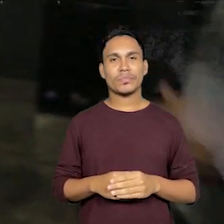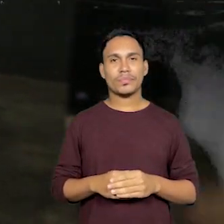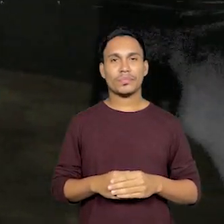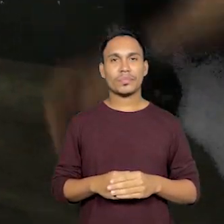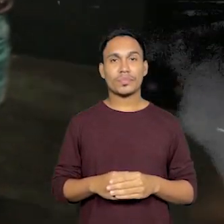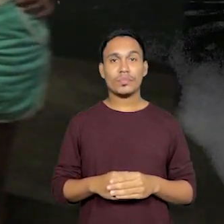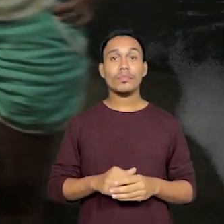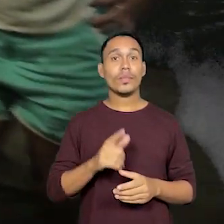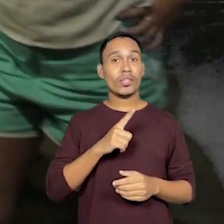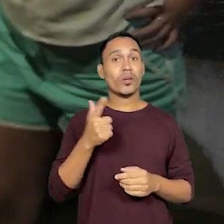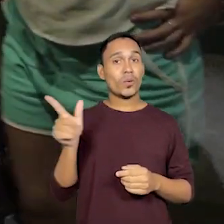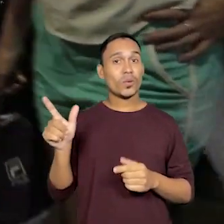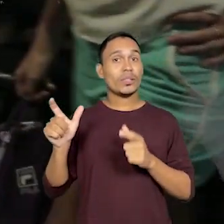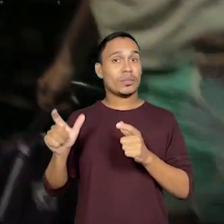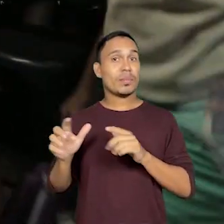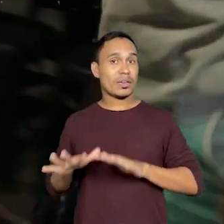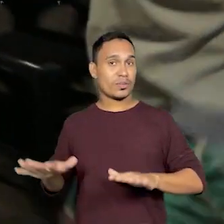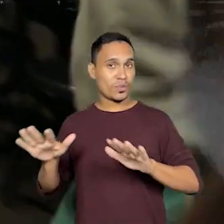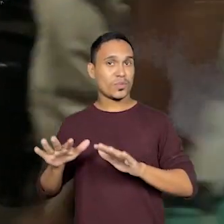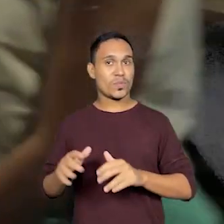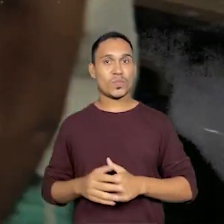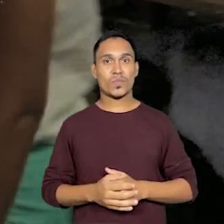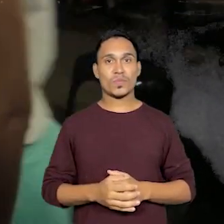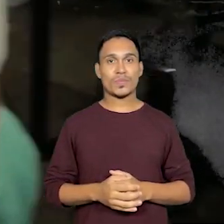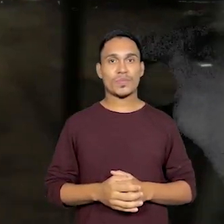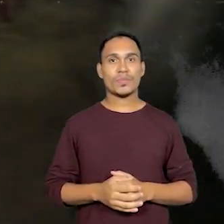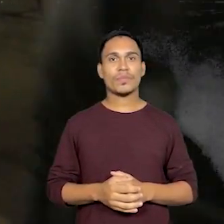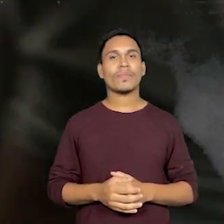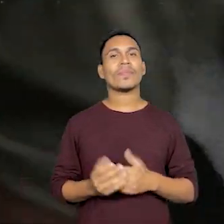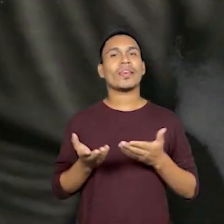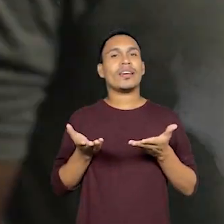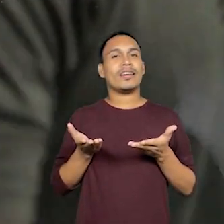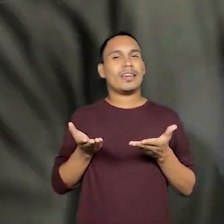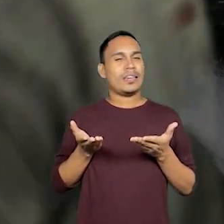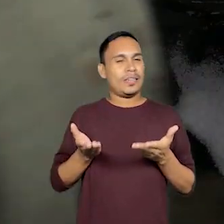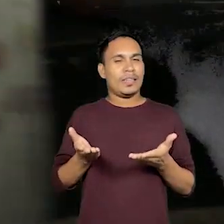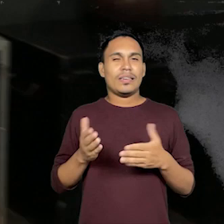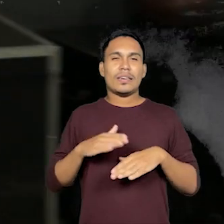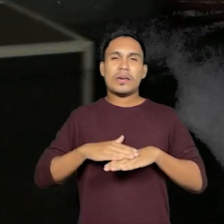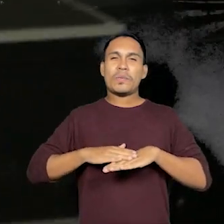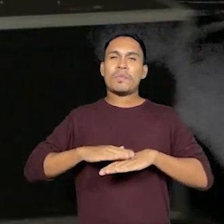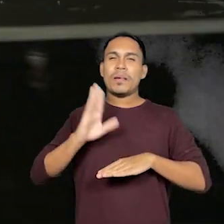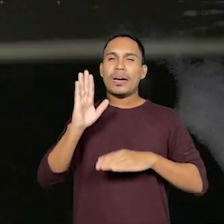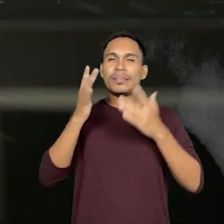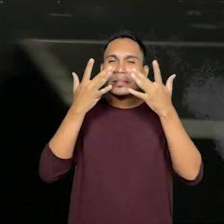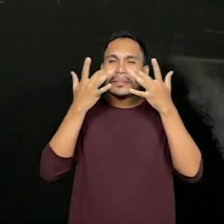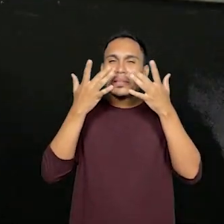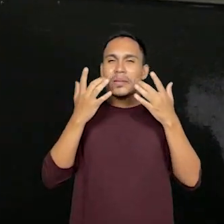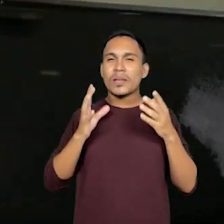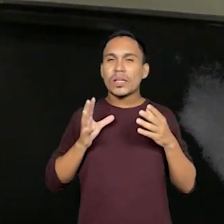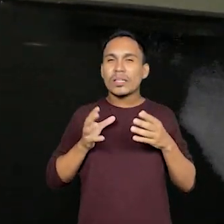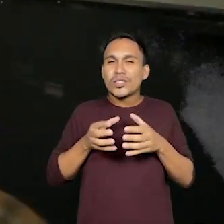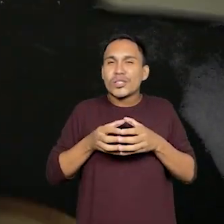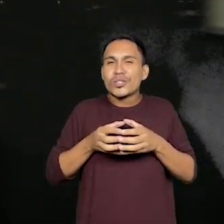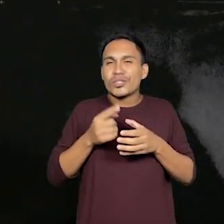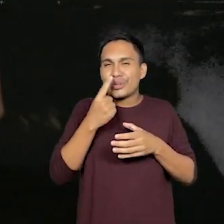Robson veste uma camisa da Escola Livre de Teatro de Inhamuns. Na parede, há banners da escola.